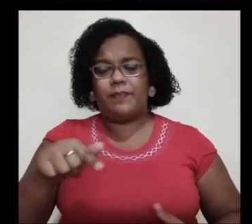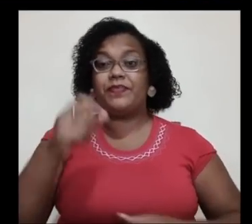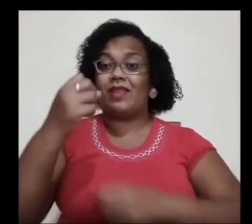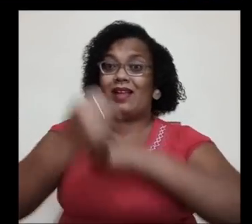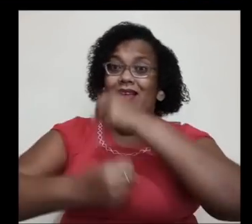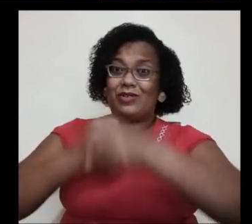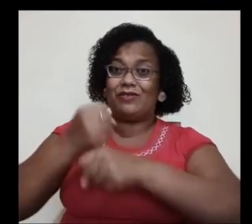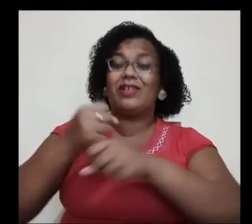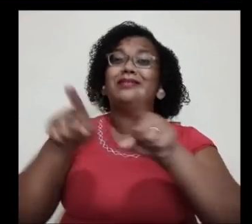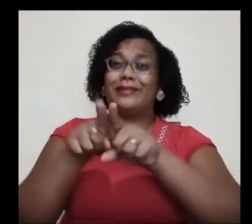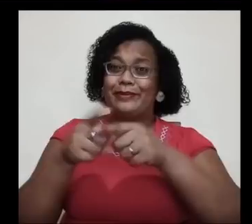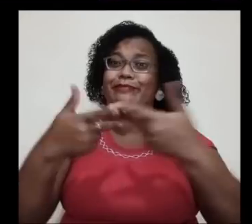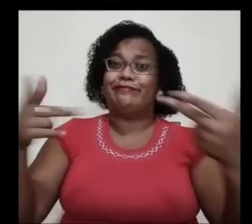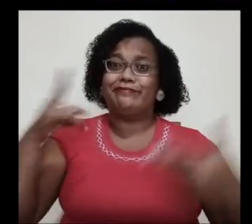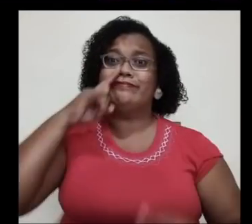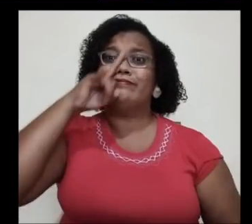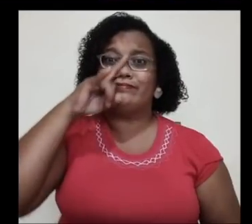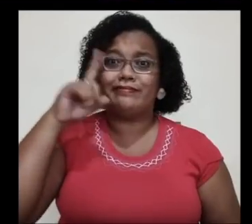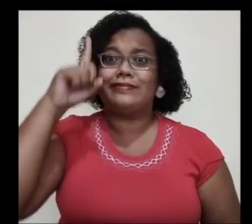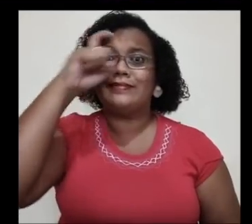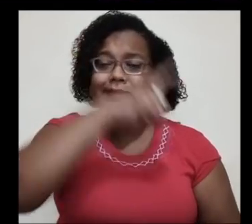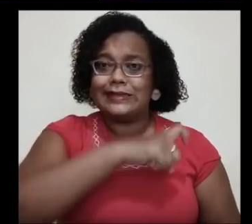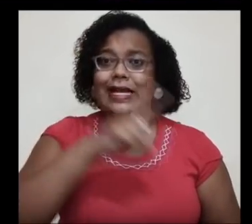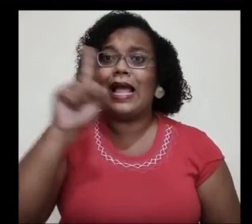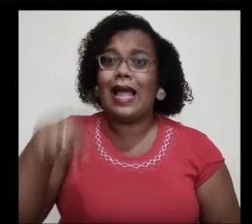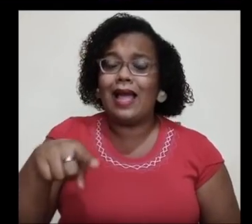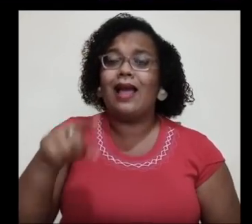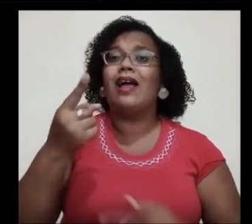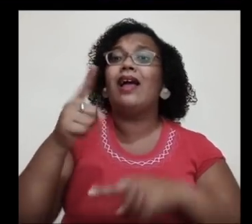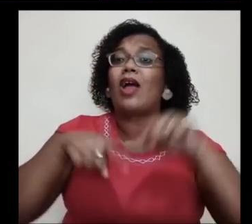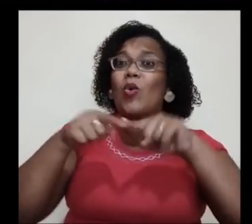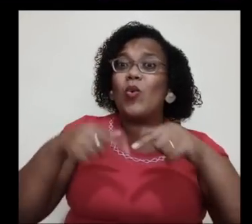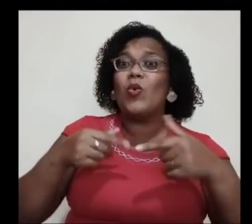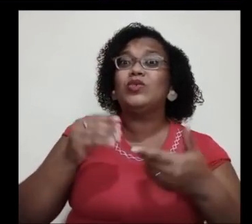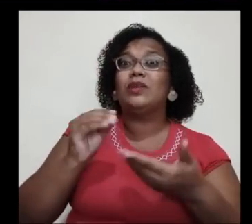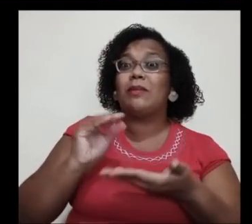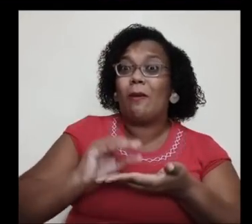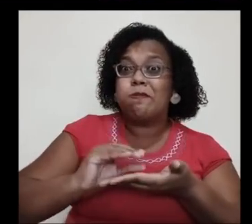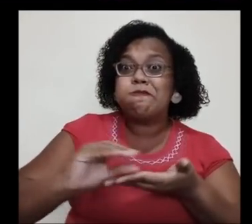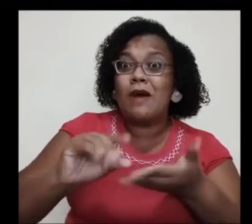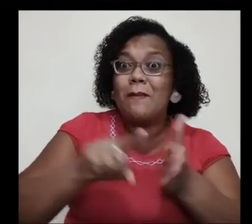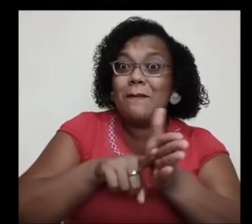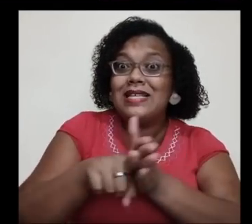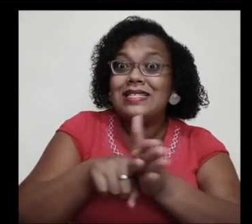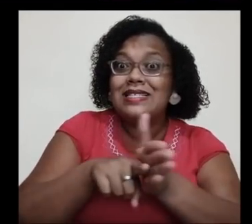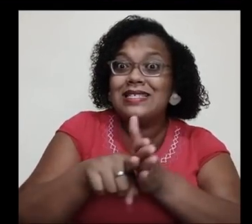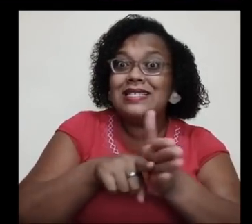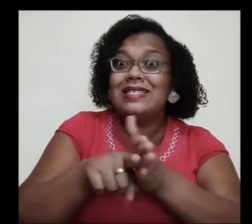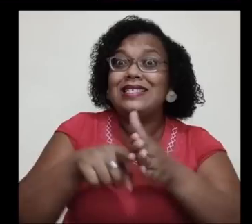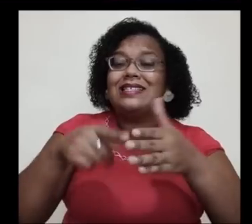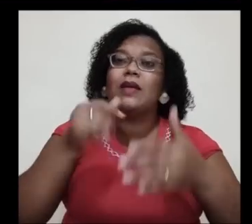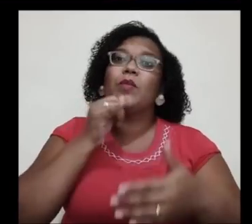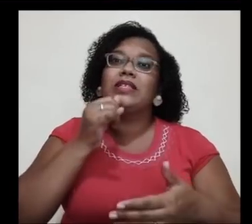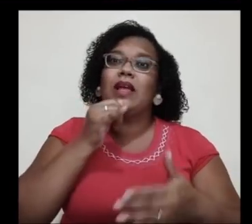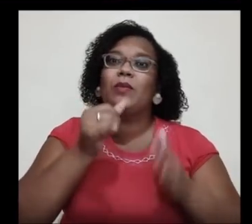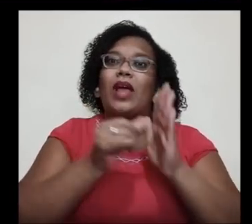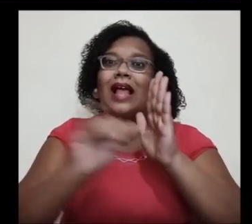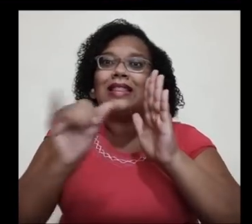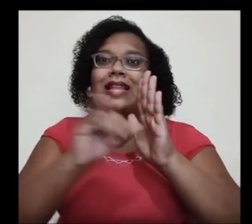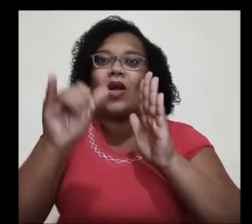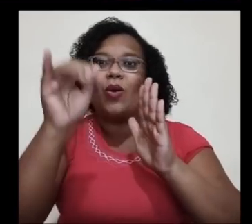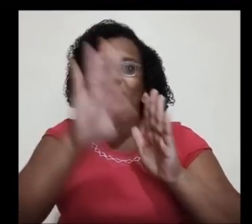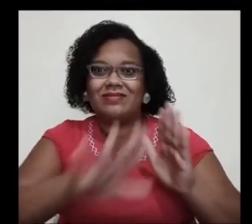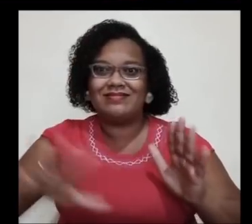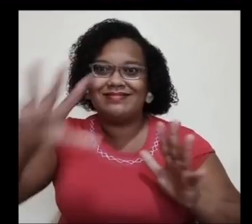fundamentais, por exemplo, para o edital universal, para os jovens pesquisadores, para boa parte, vocês sabem que boa parte do recurso do CNPq, que